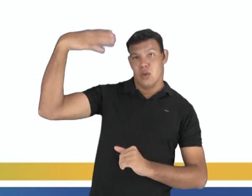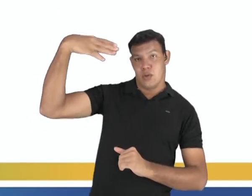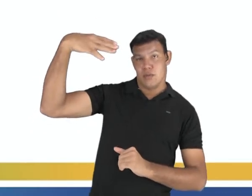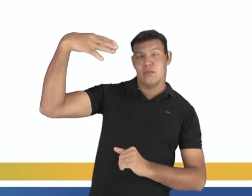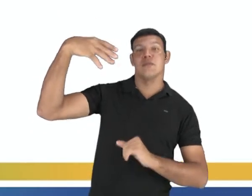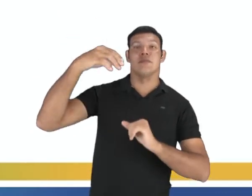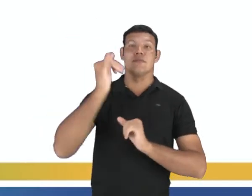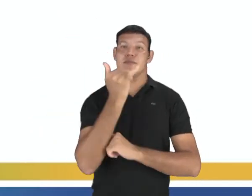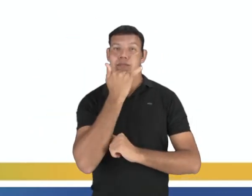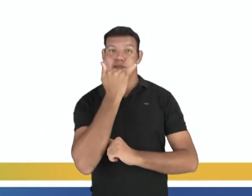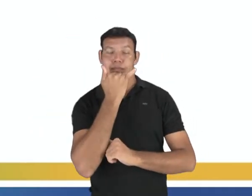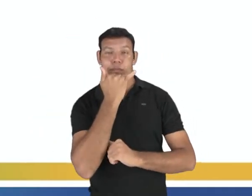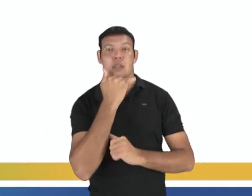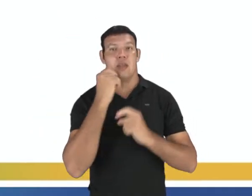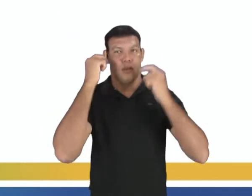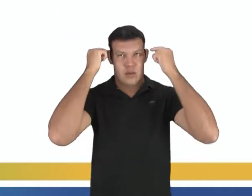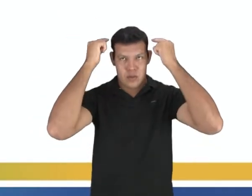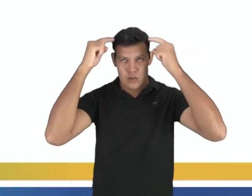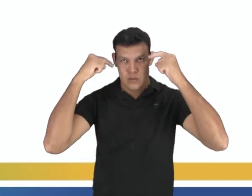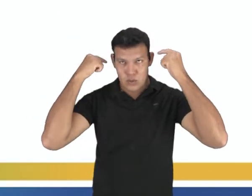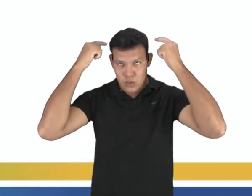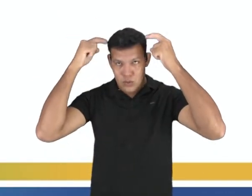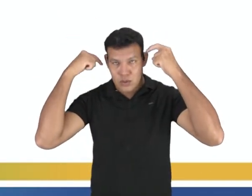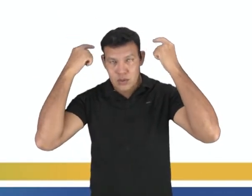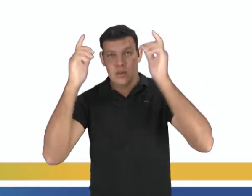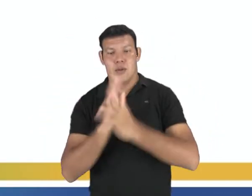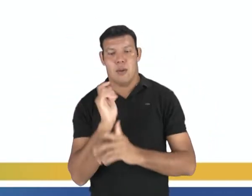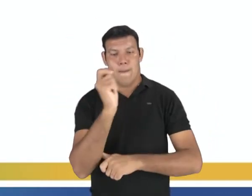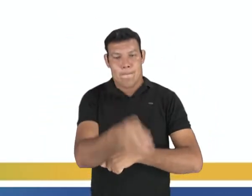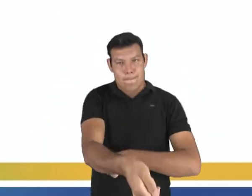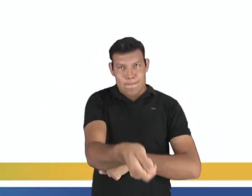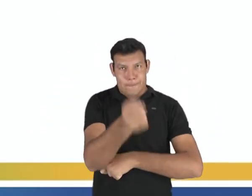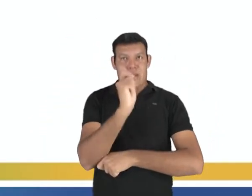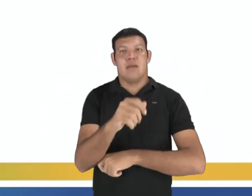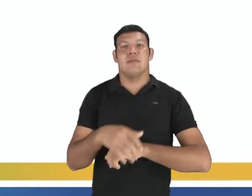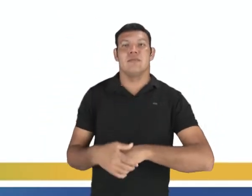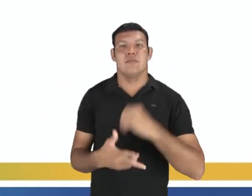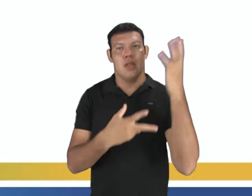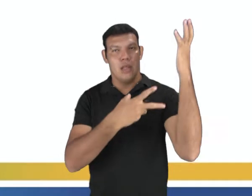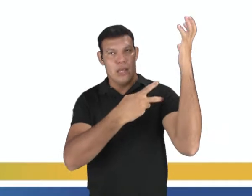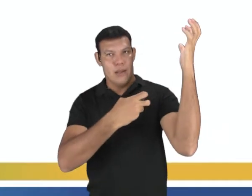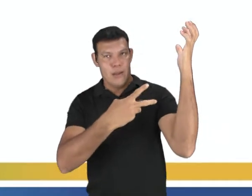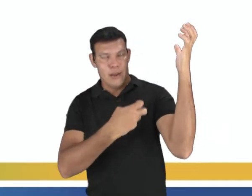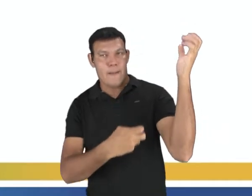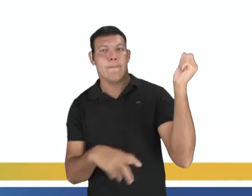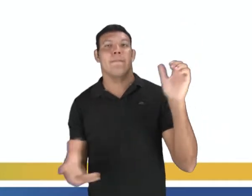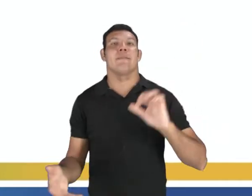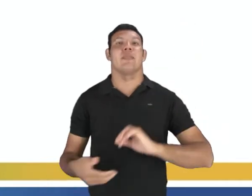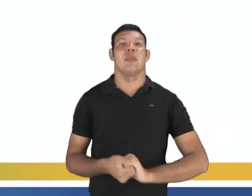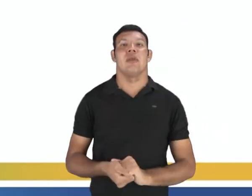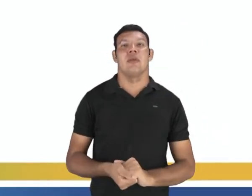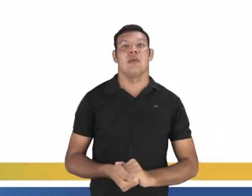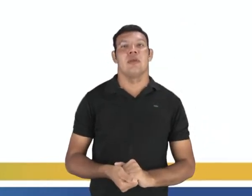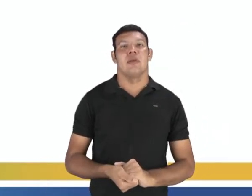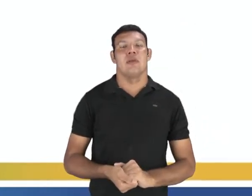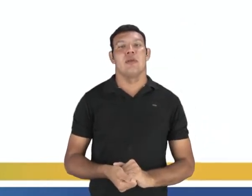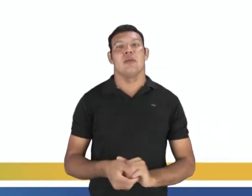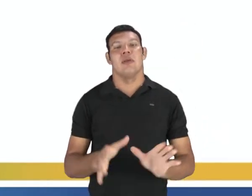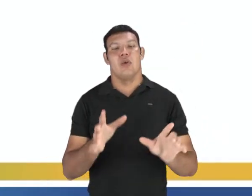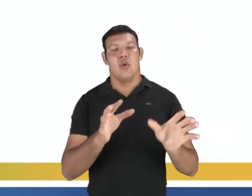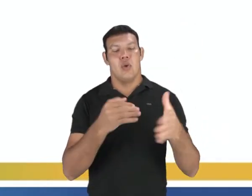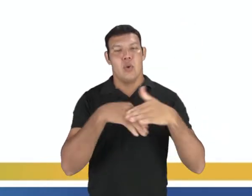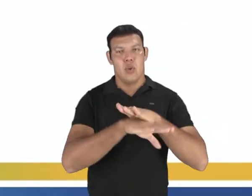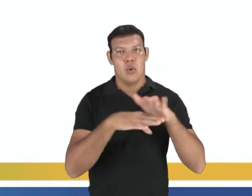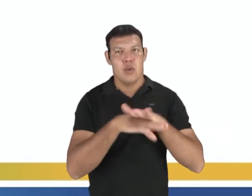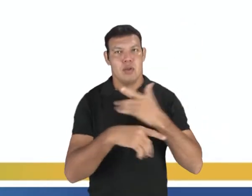desculpa, criavam carneiros, pescavam, extraíam prata de minas, né,